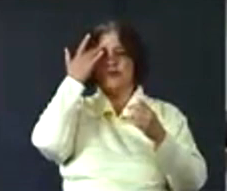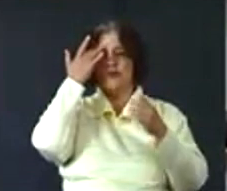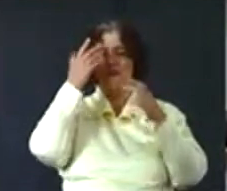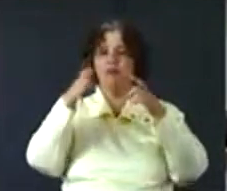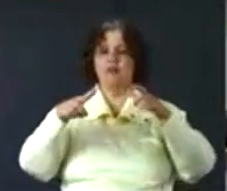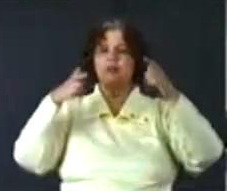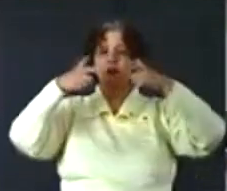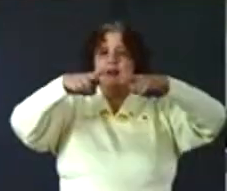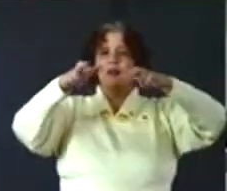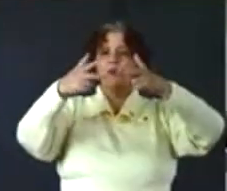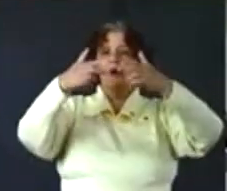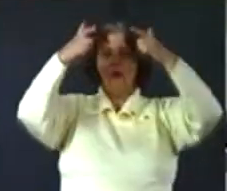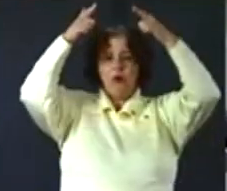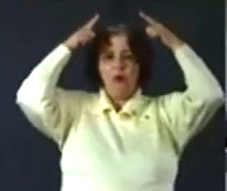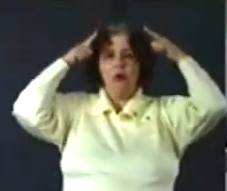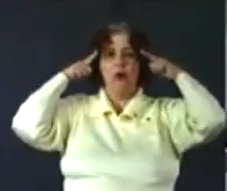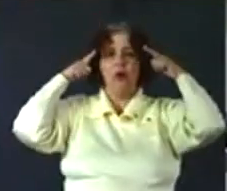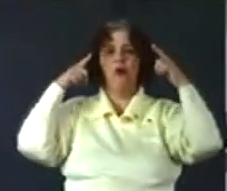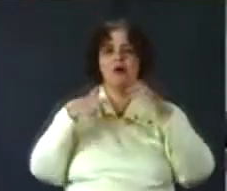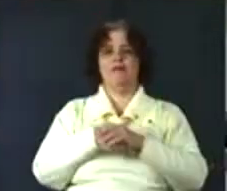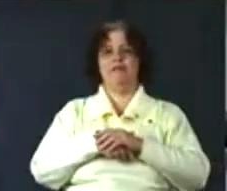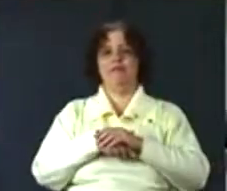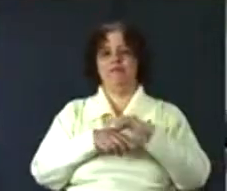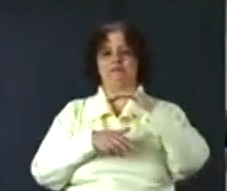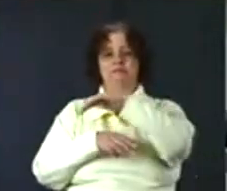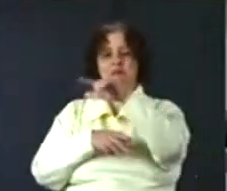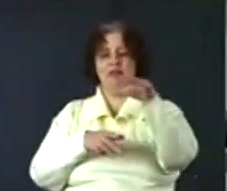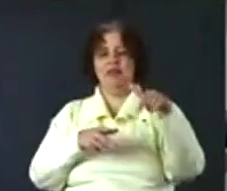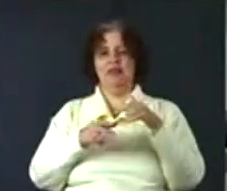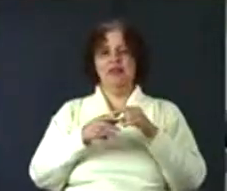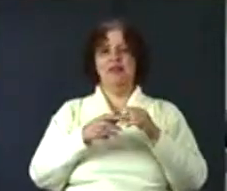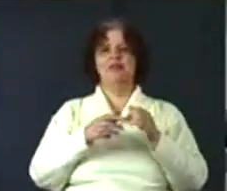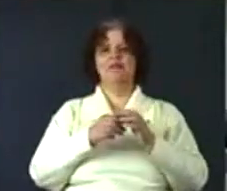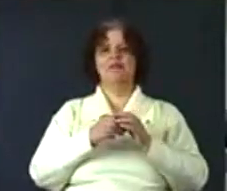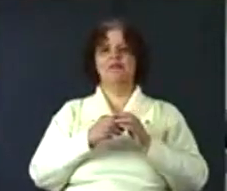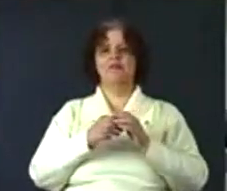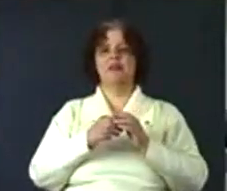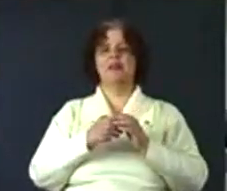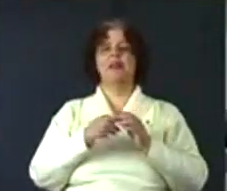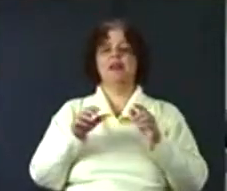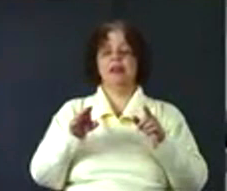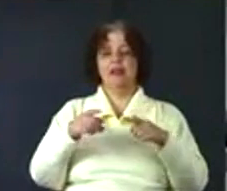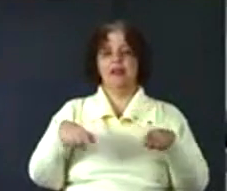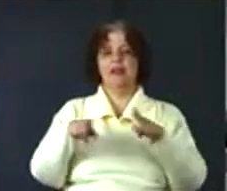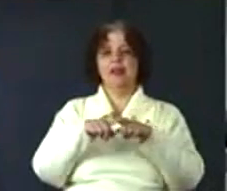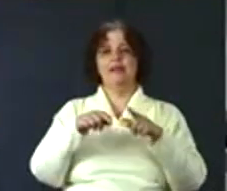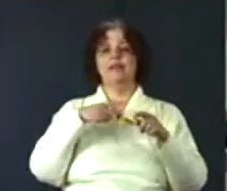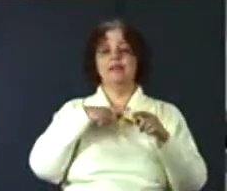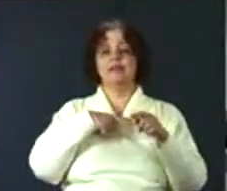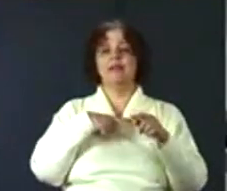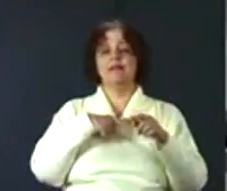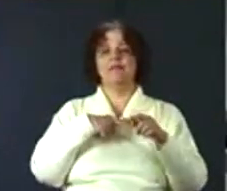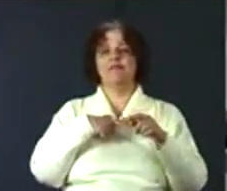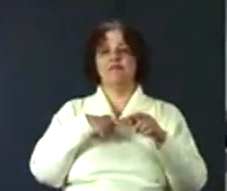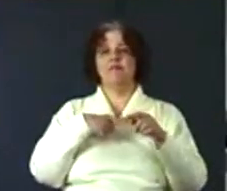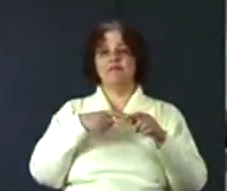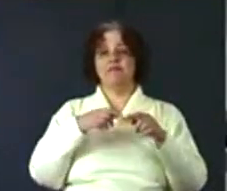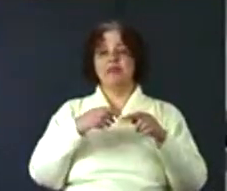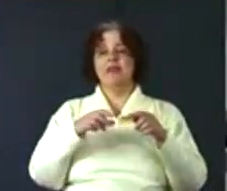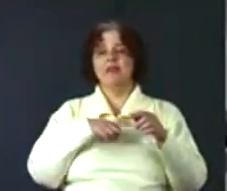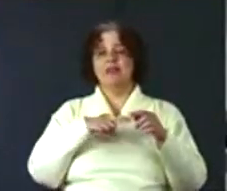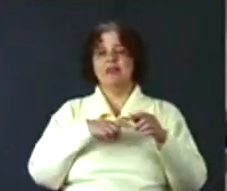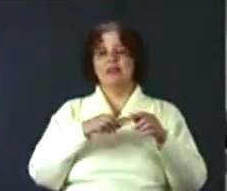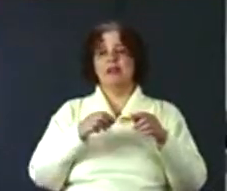que nessa cidade havia a produção da mirra. Aliás, se você for olhar o nome Esmirna